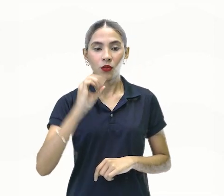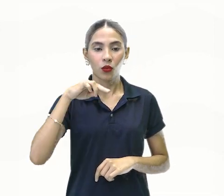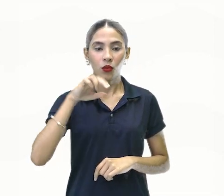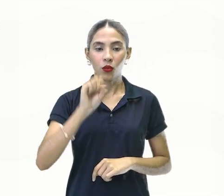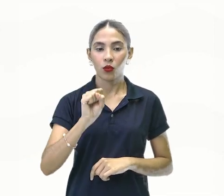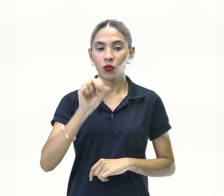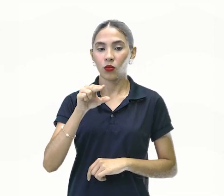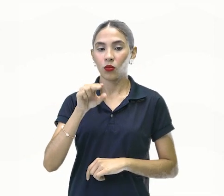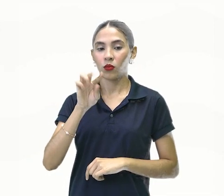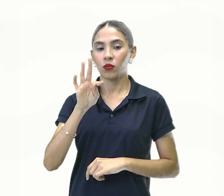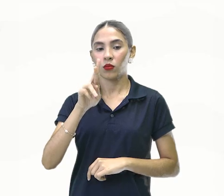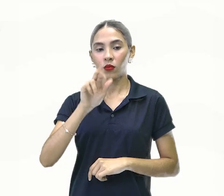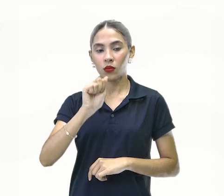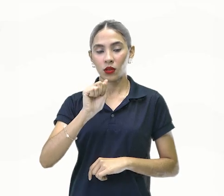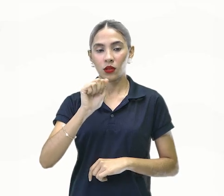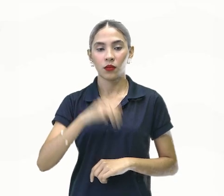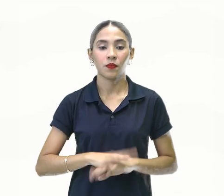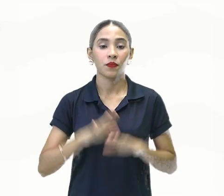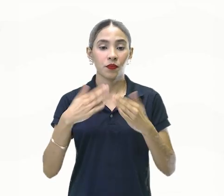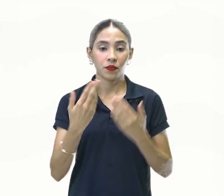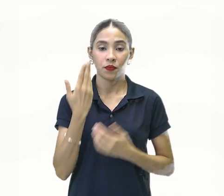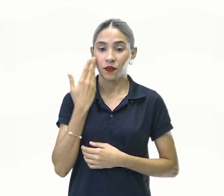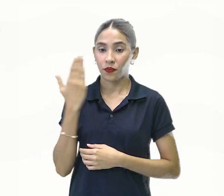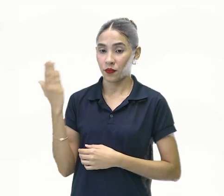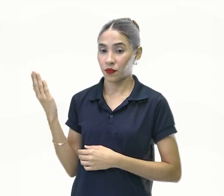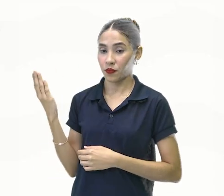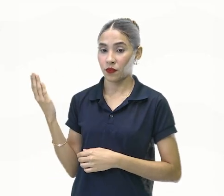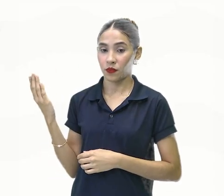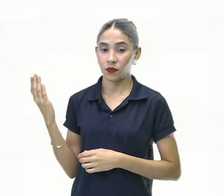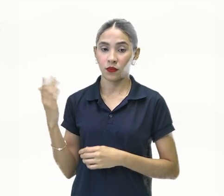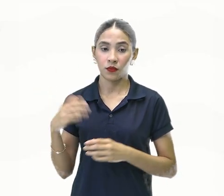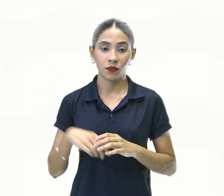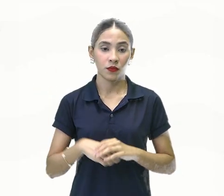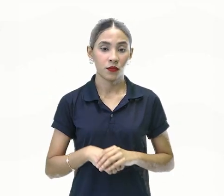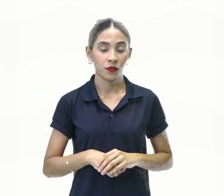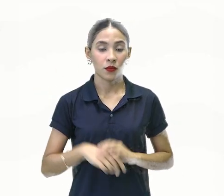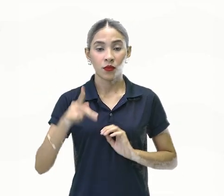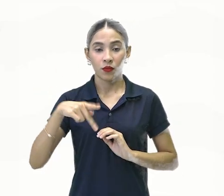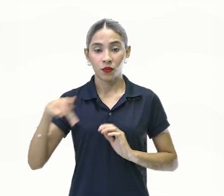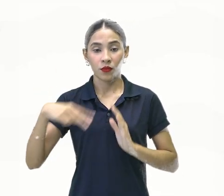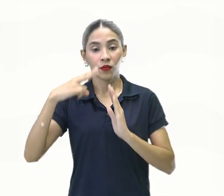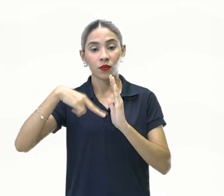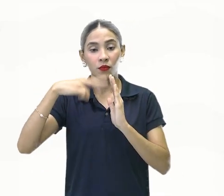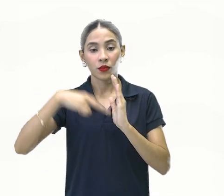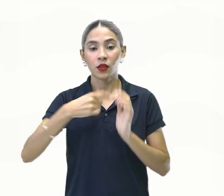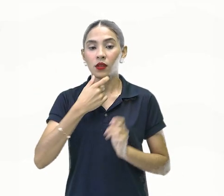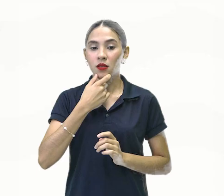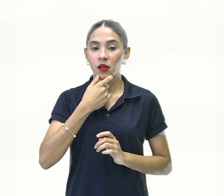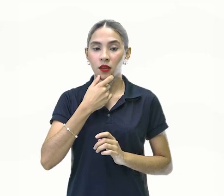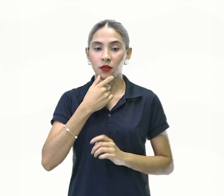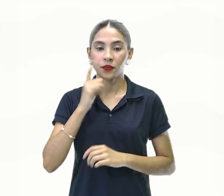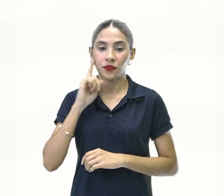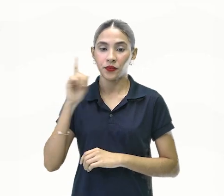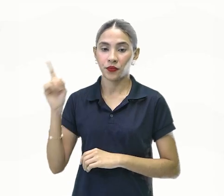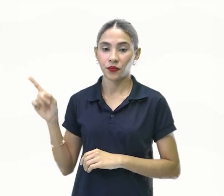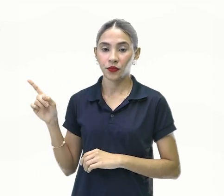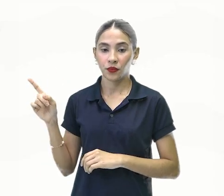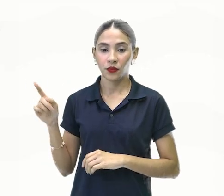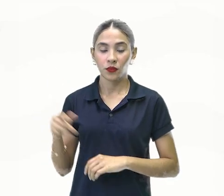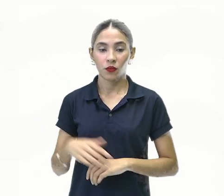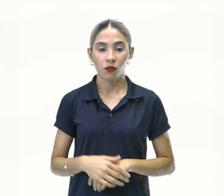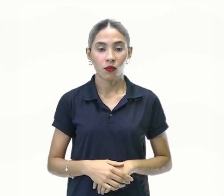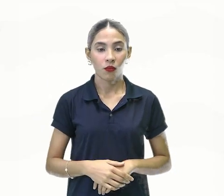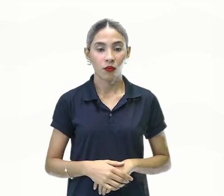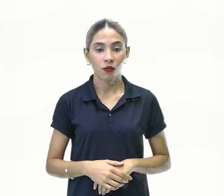your healthcare provider before use if you are pregnant, planning to become pregnant,